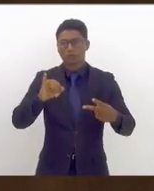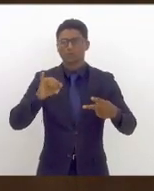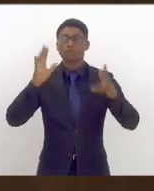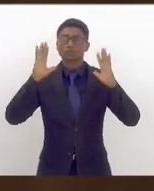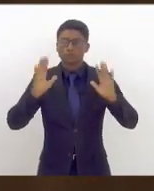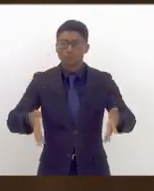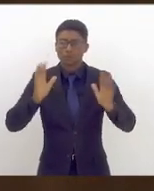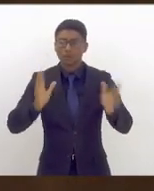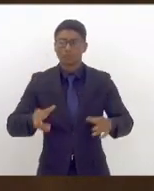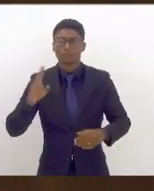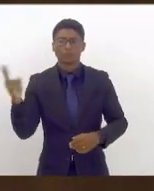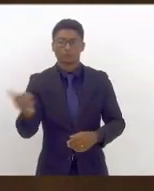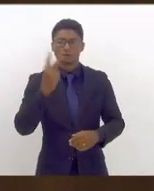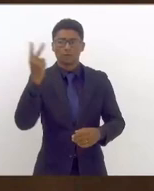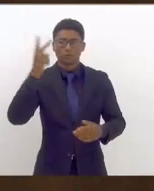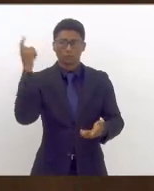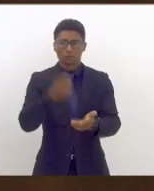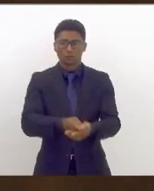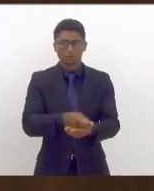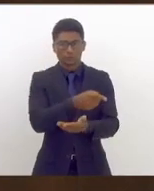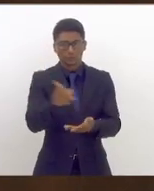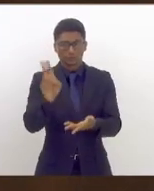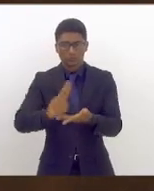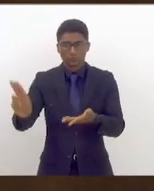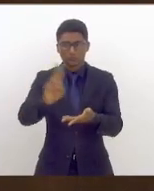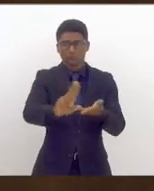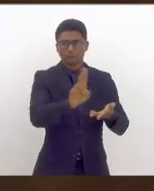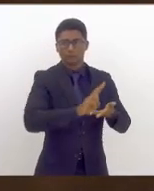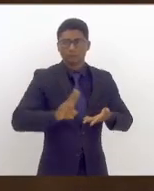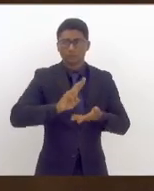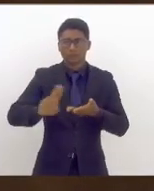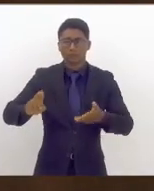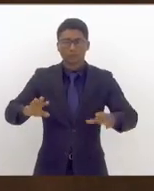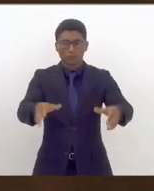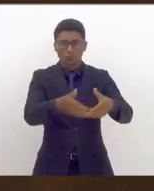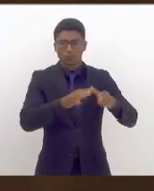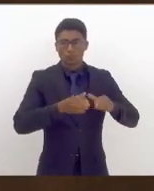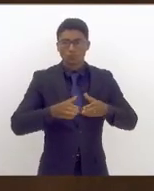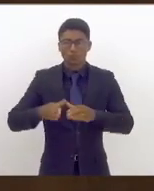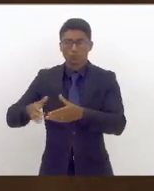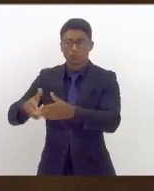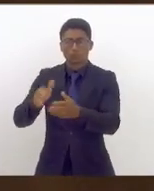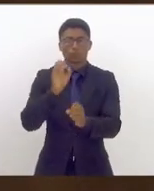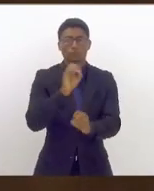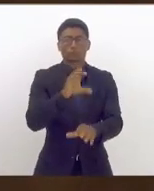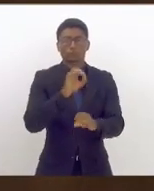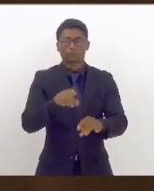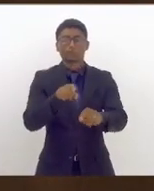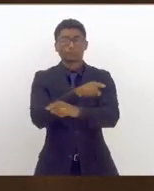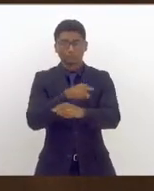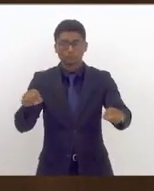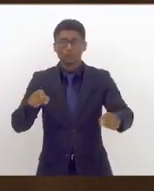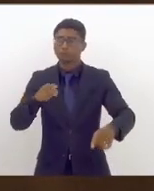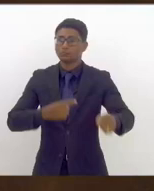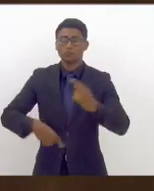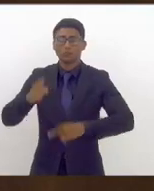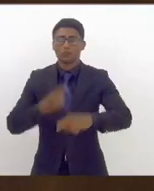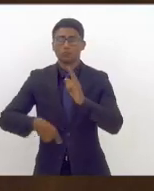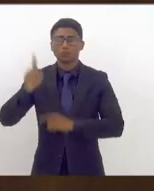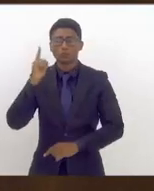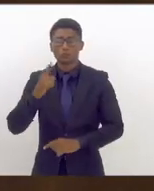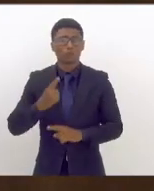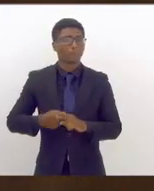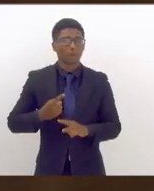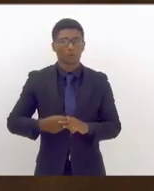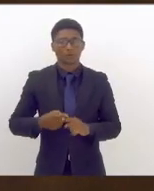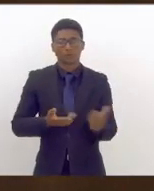para as Universidades ou seja os grandes grupos os grandes conglomerados de educação eles têm o lucro por esse jovem